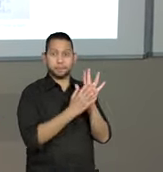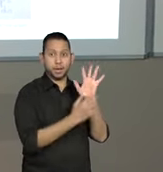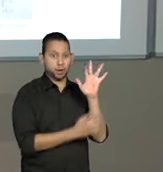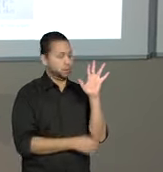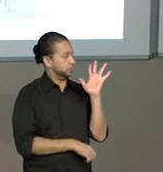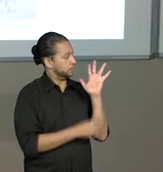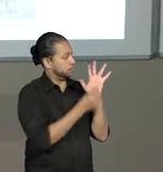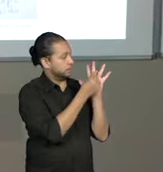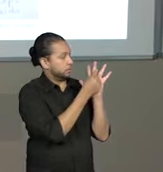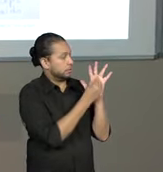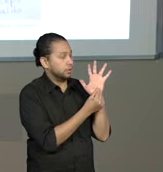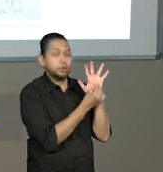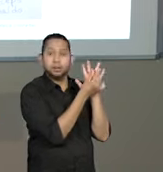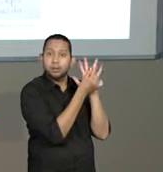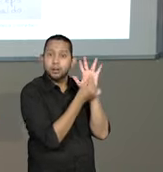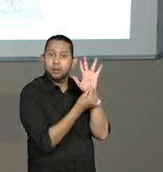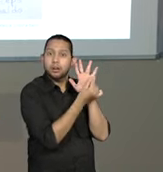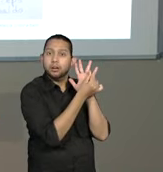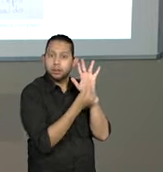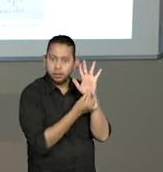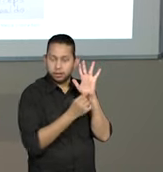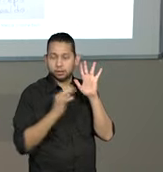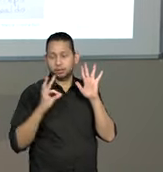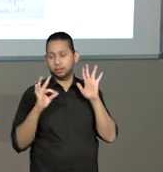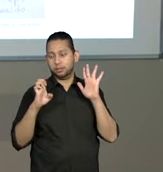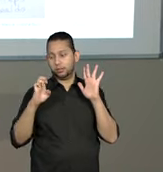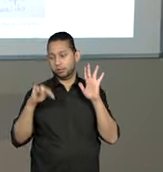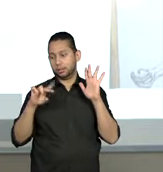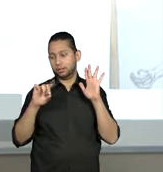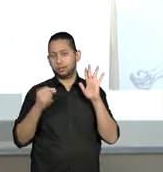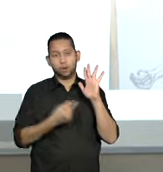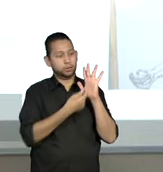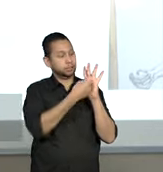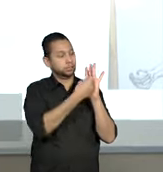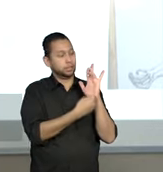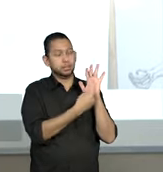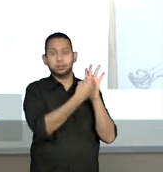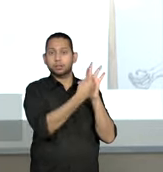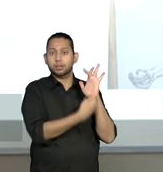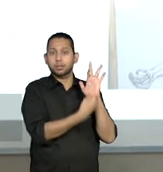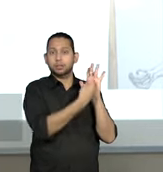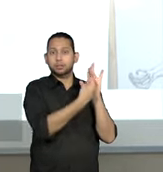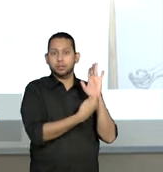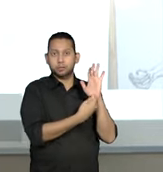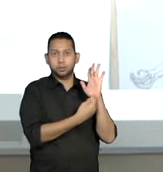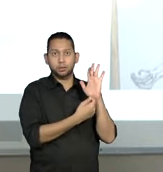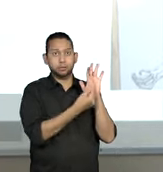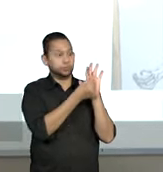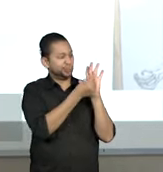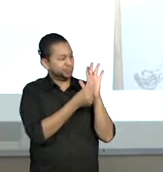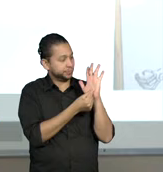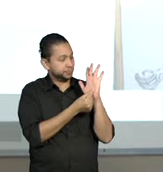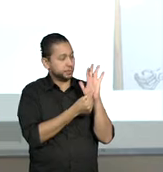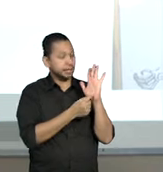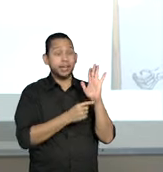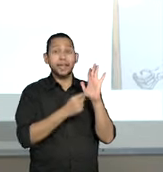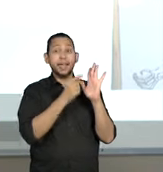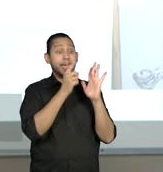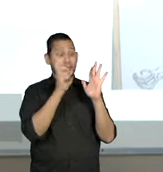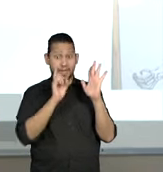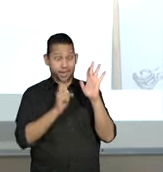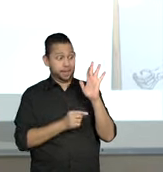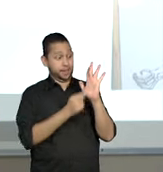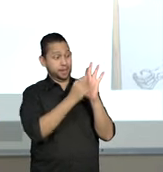aqui, os nossos 4 dedos aqui, estão mais afastados quando